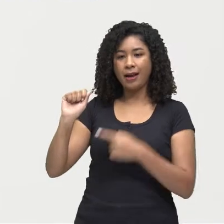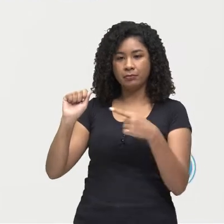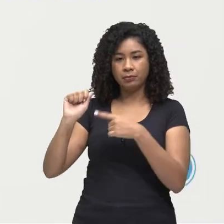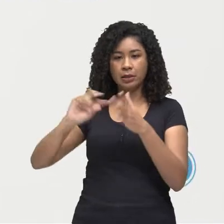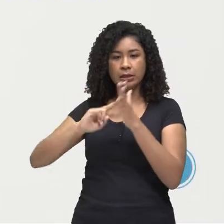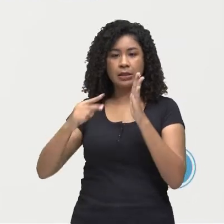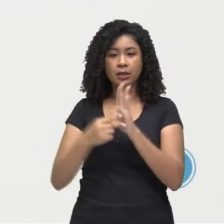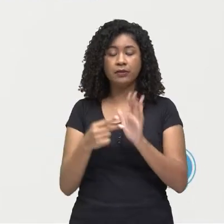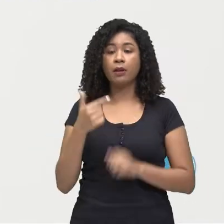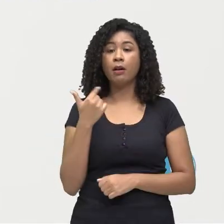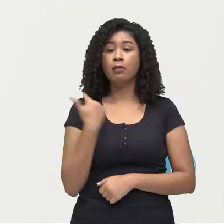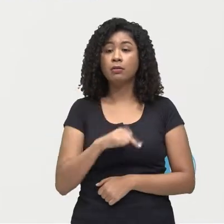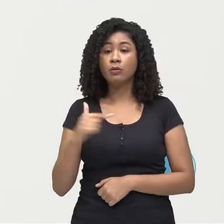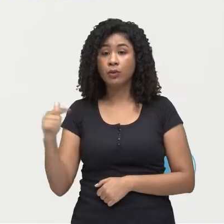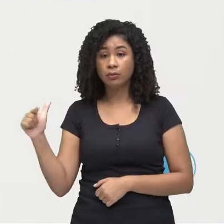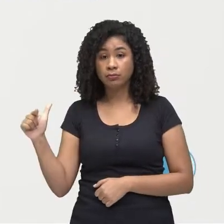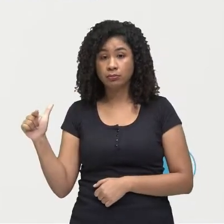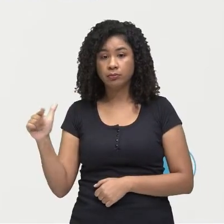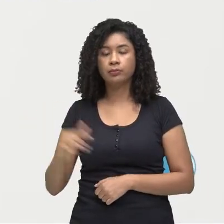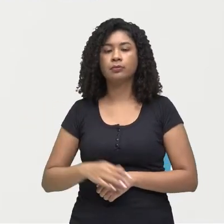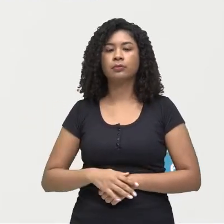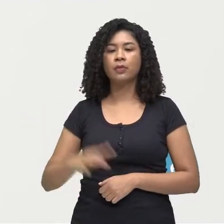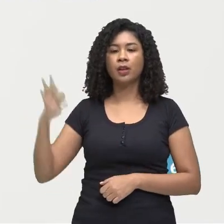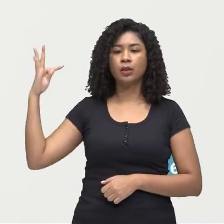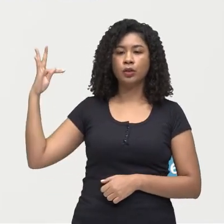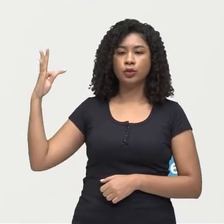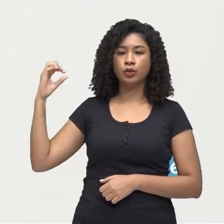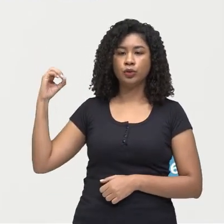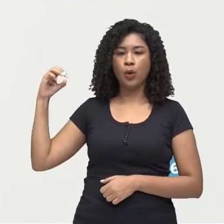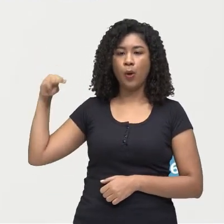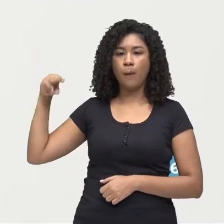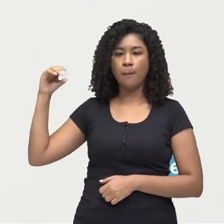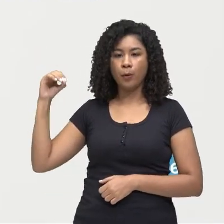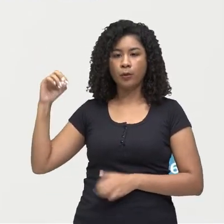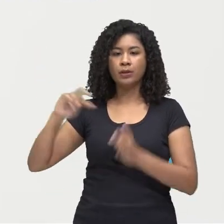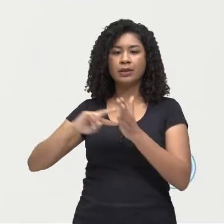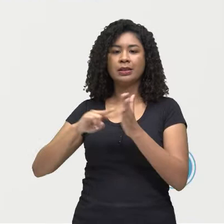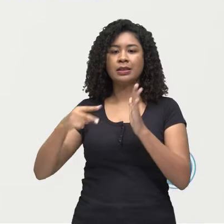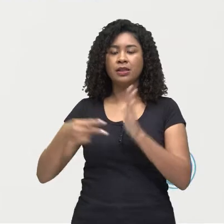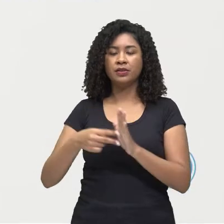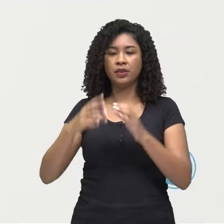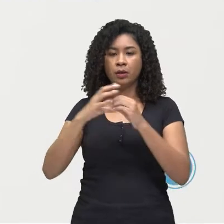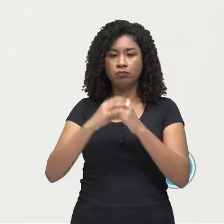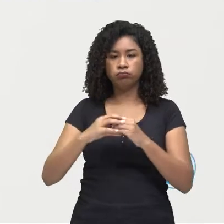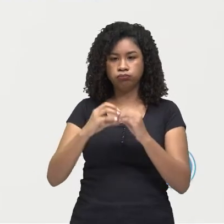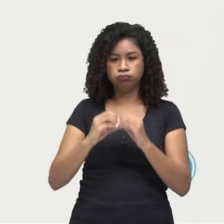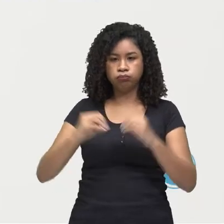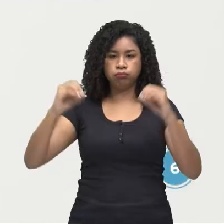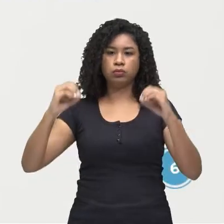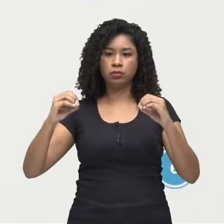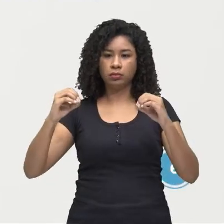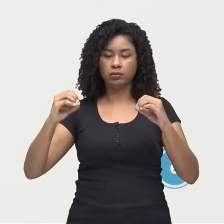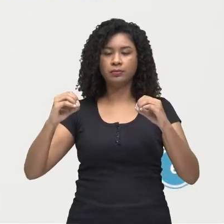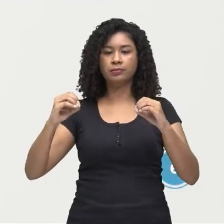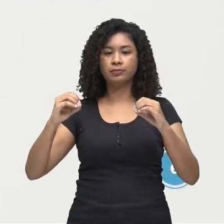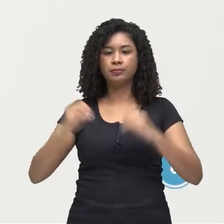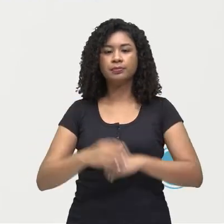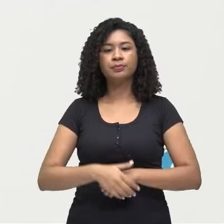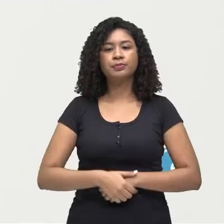o tomo, que significa divisível. Então, é